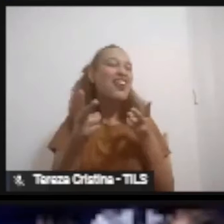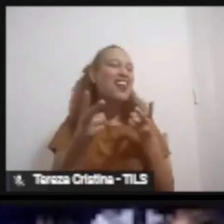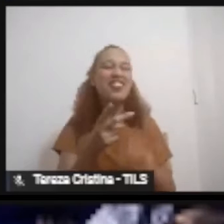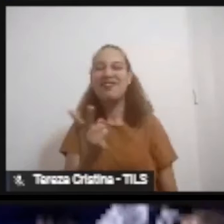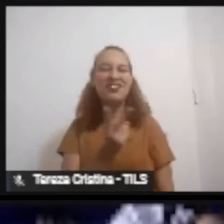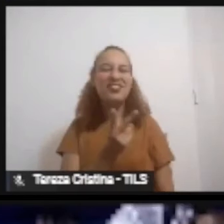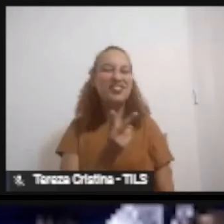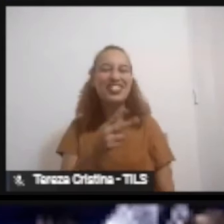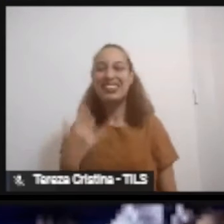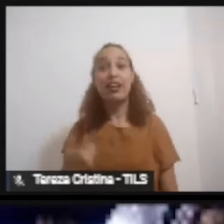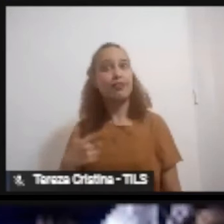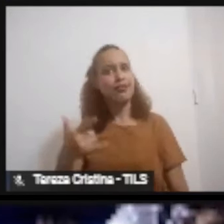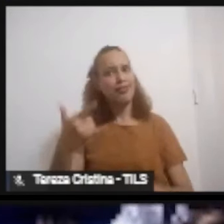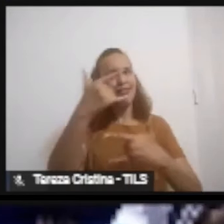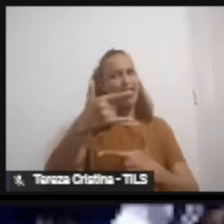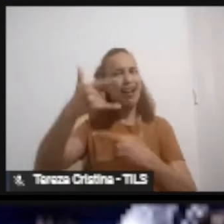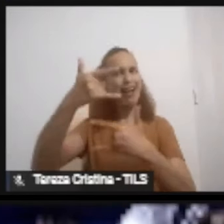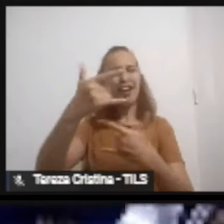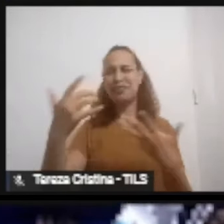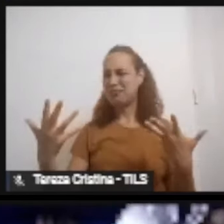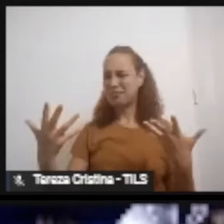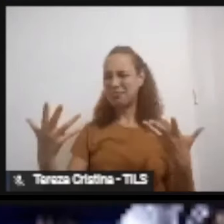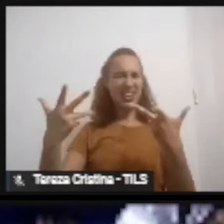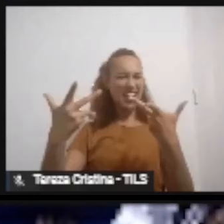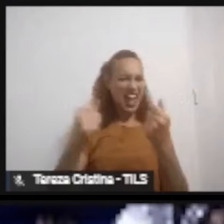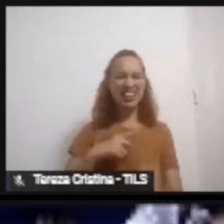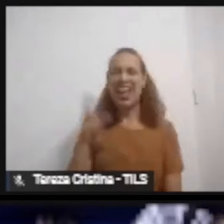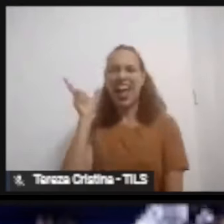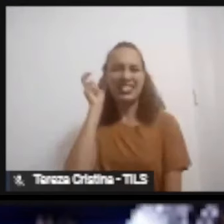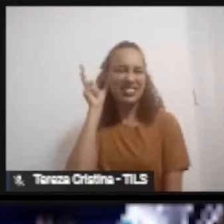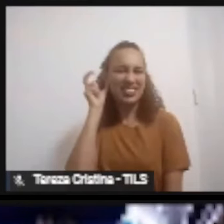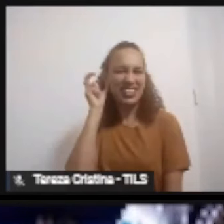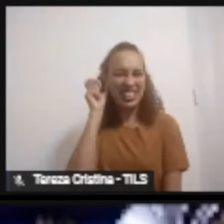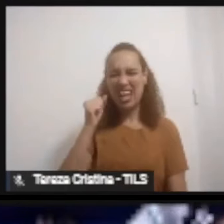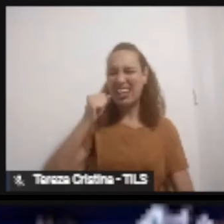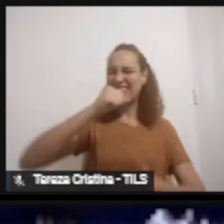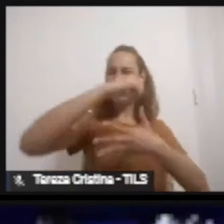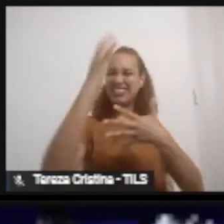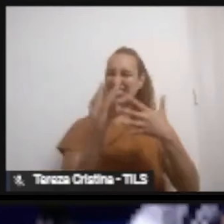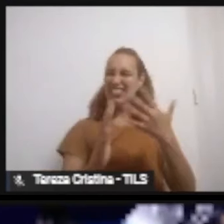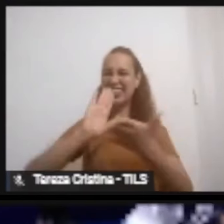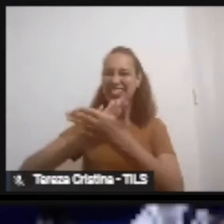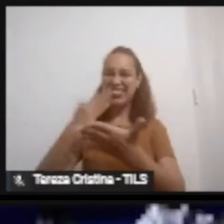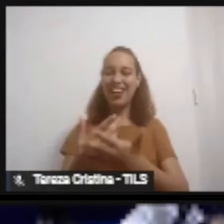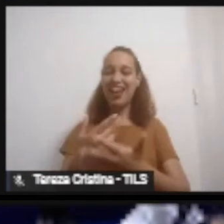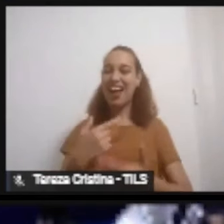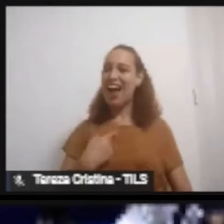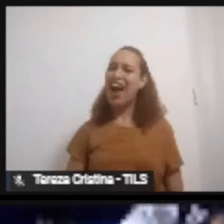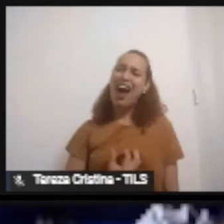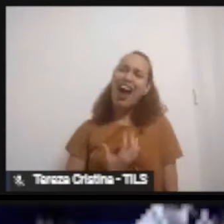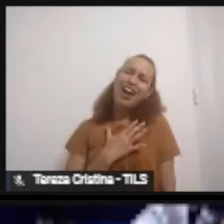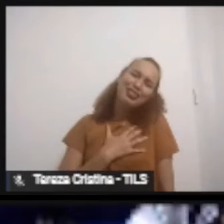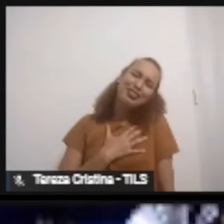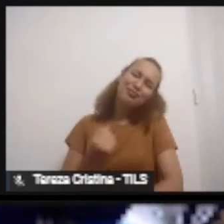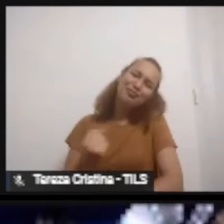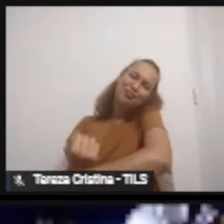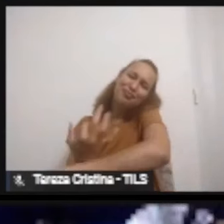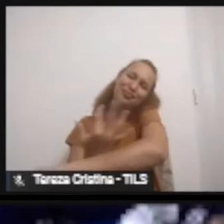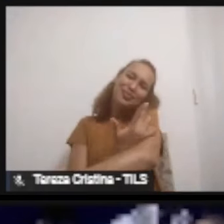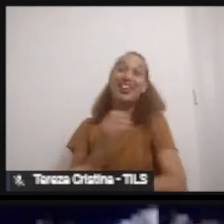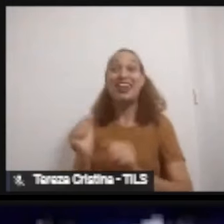essa live muito incrível, com audiodescrição, com Libras, eu tô super emocionada, e tinha que ser com você, né, esse